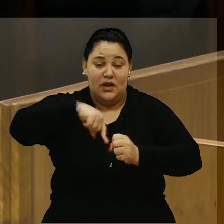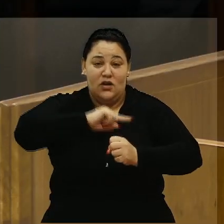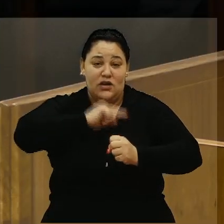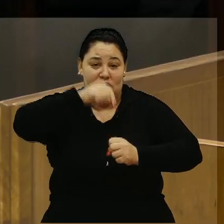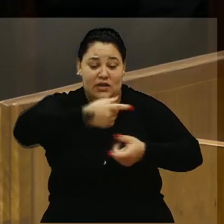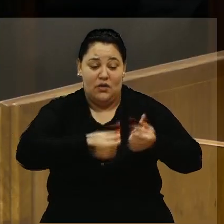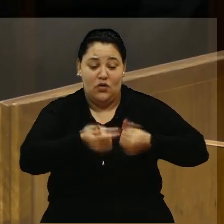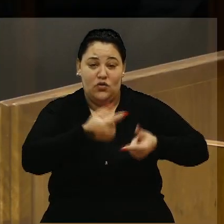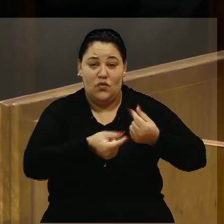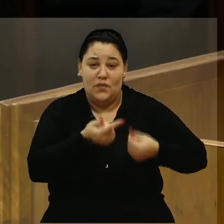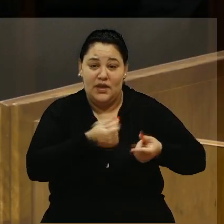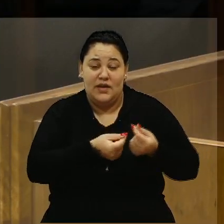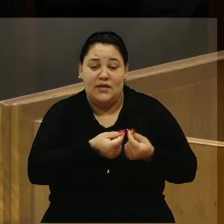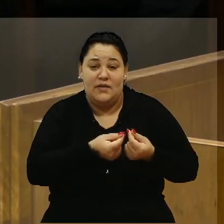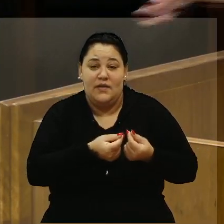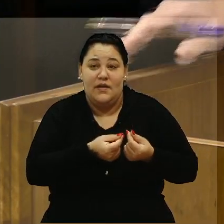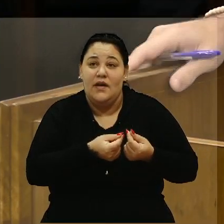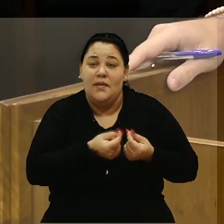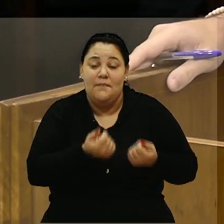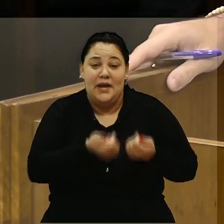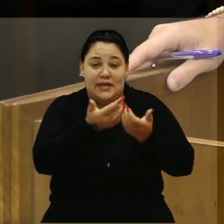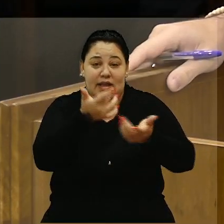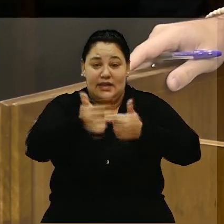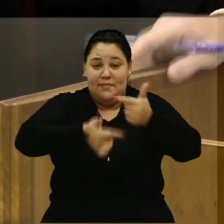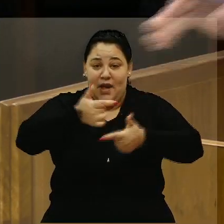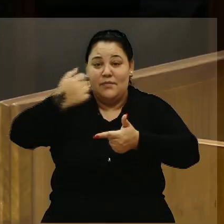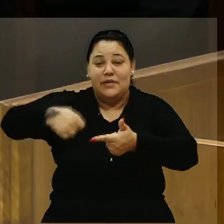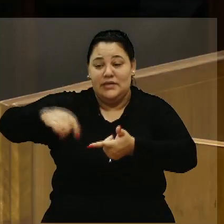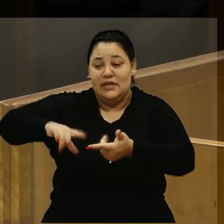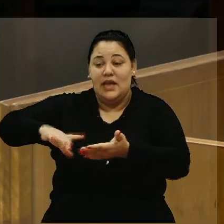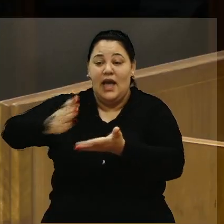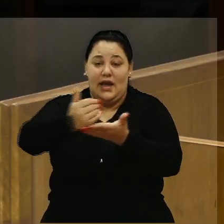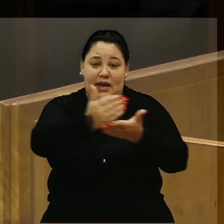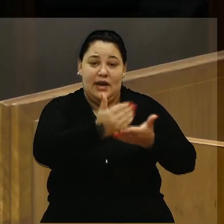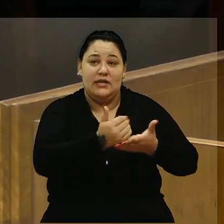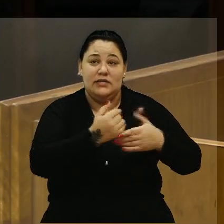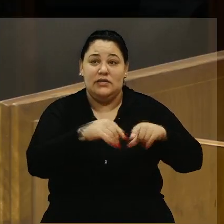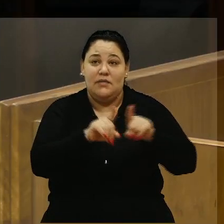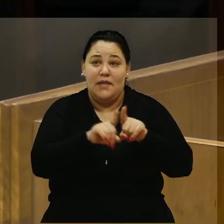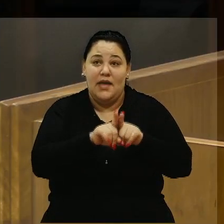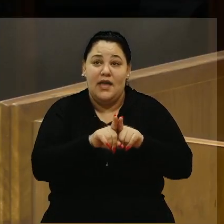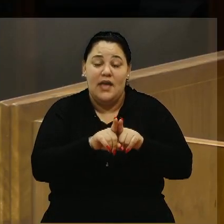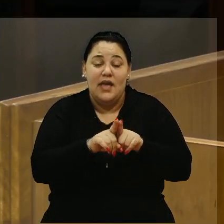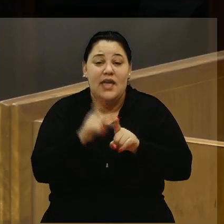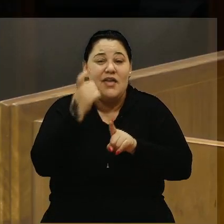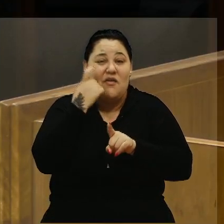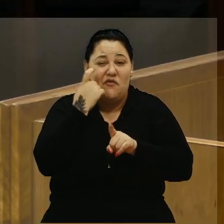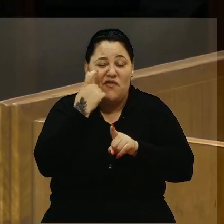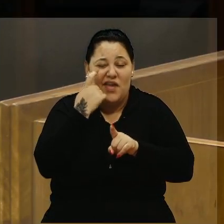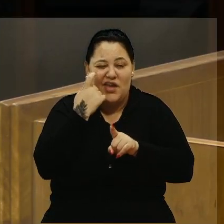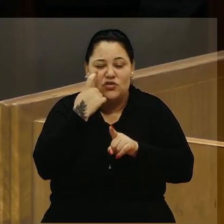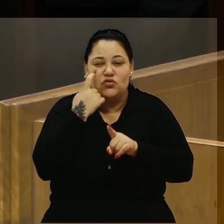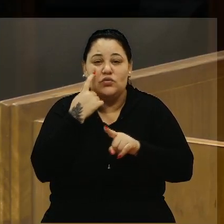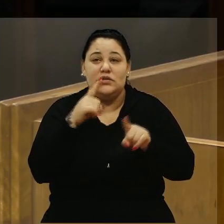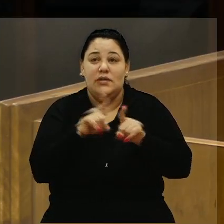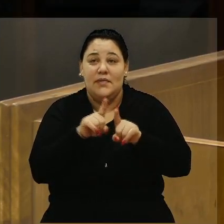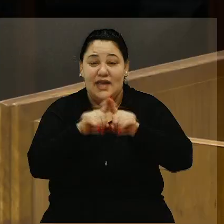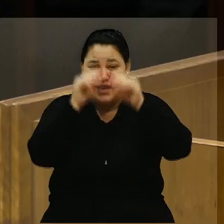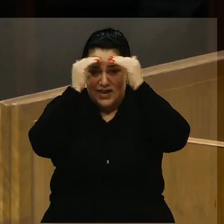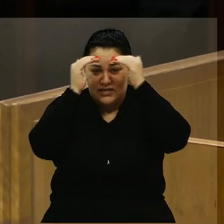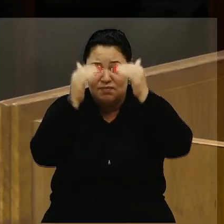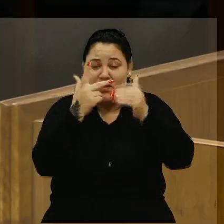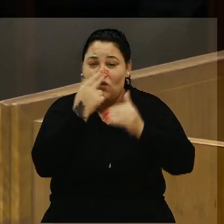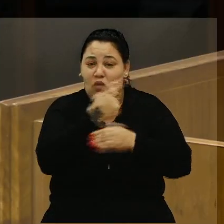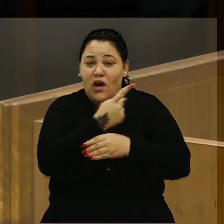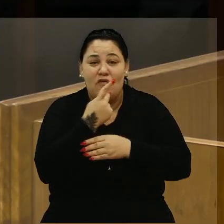gerar empregos, né, precisa de arrecadação. E eu vejo o ímpeto aqui e respeito, como eu falei para o